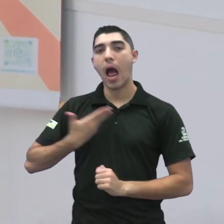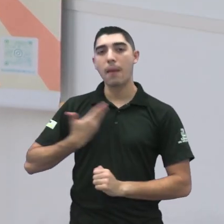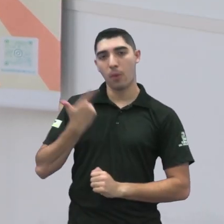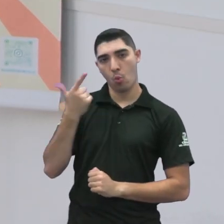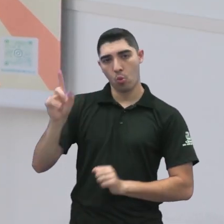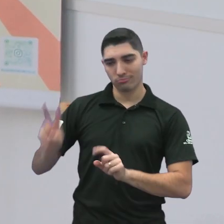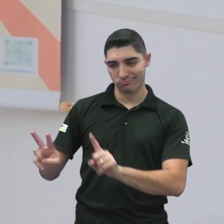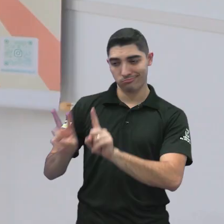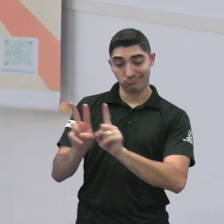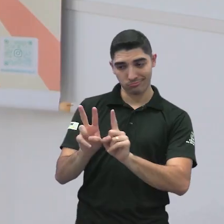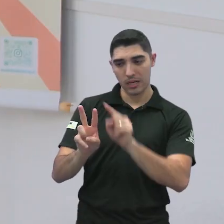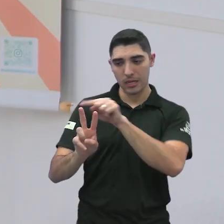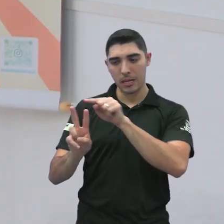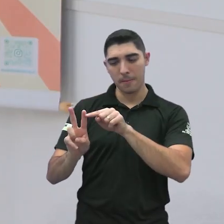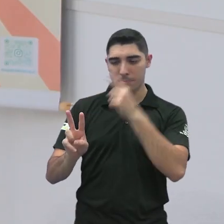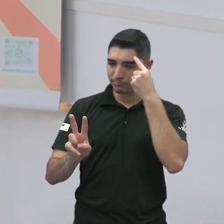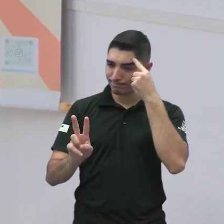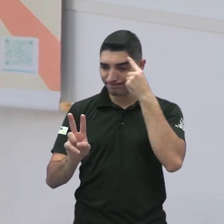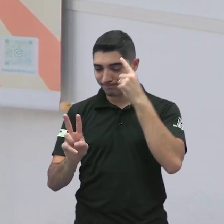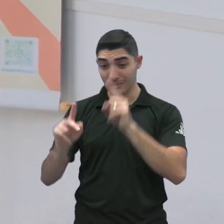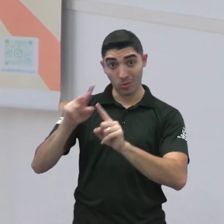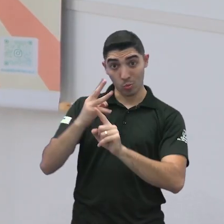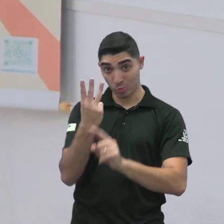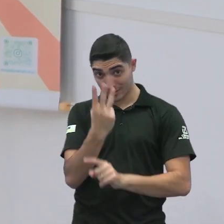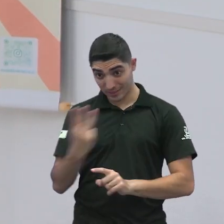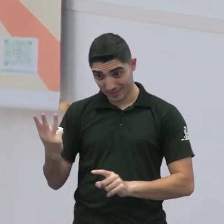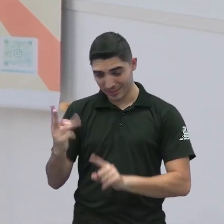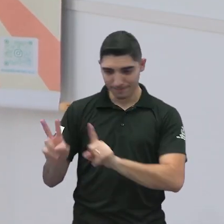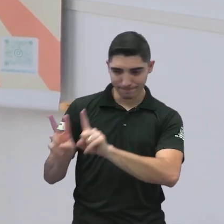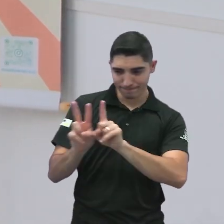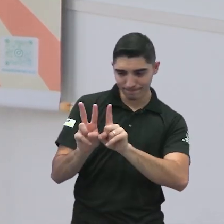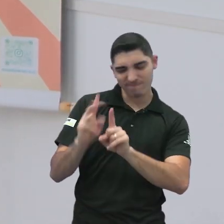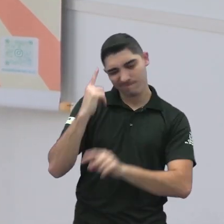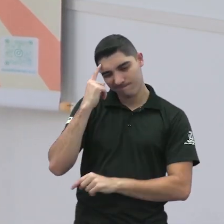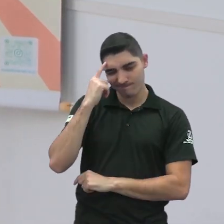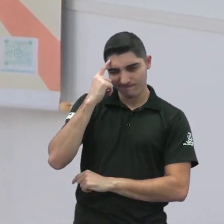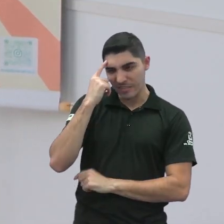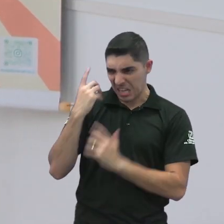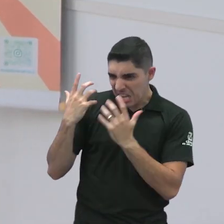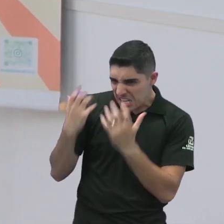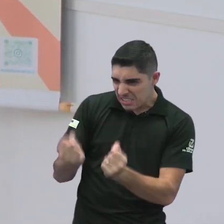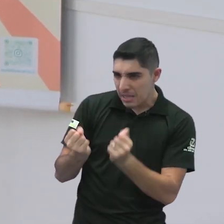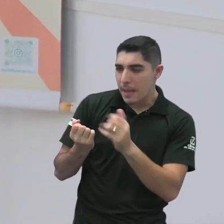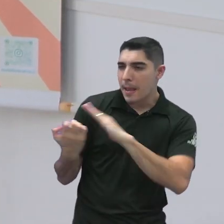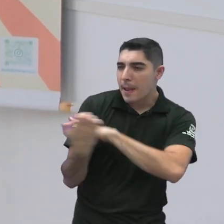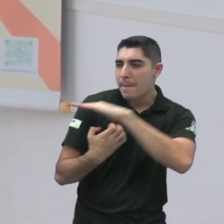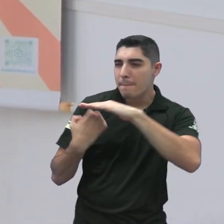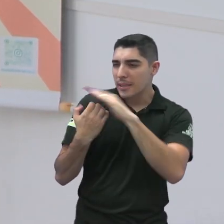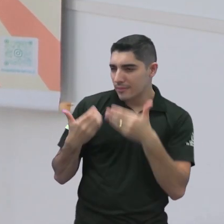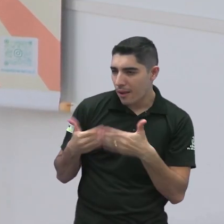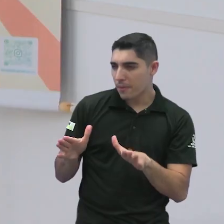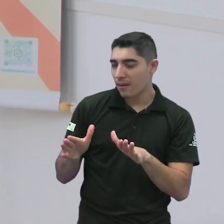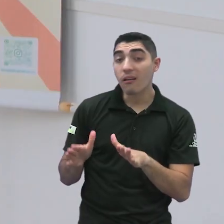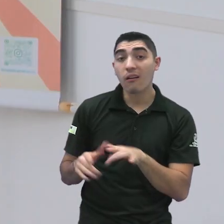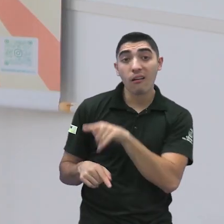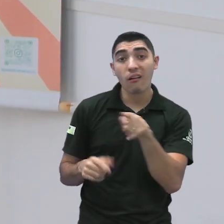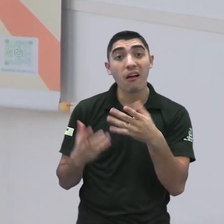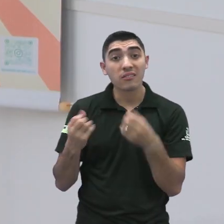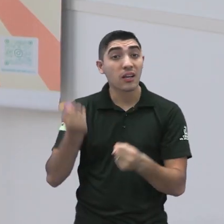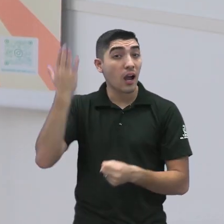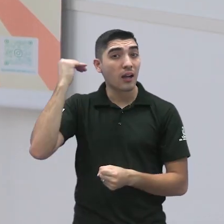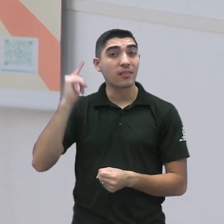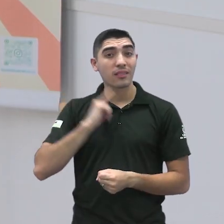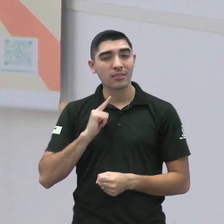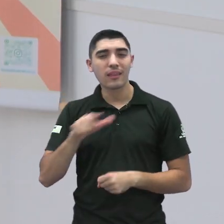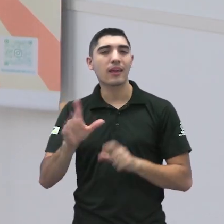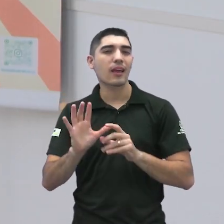né? E na brincadeira de querer montar uma coisa diferente, eles resolveram montar um pequeno negócio. E na